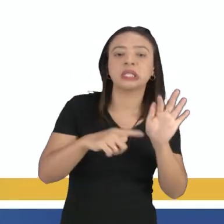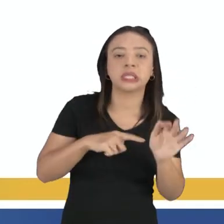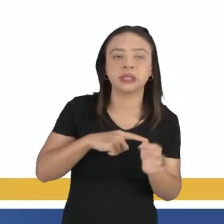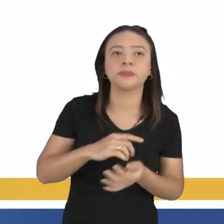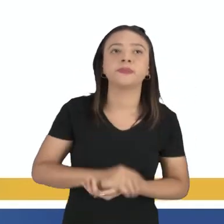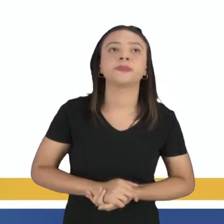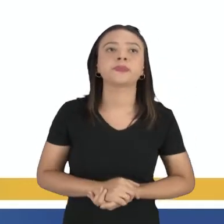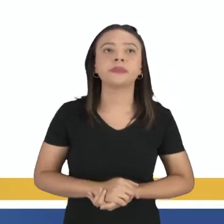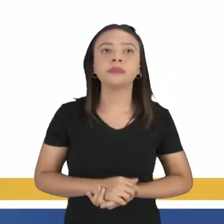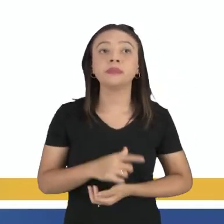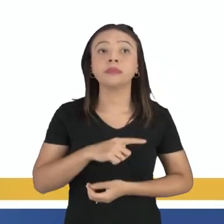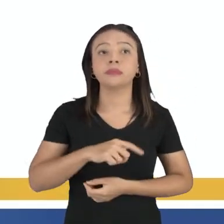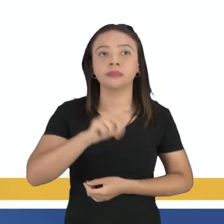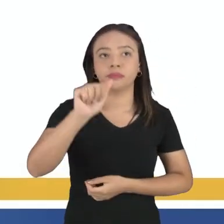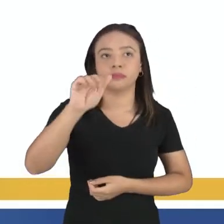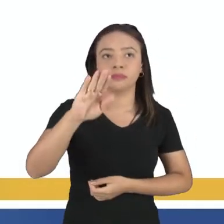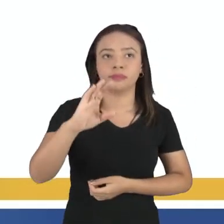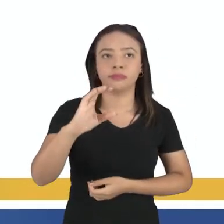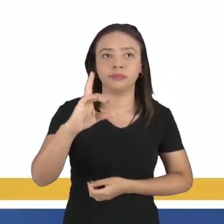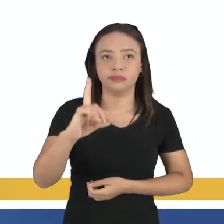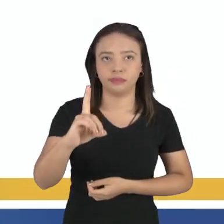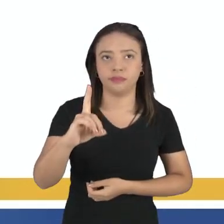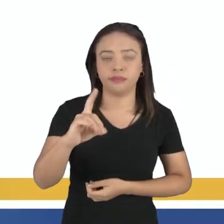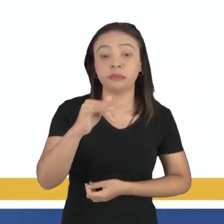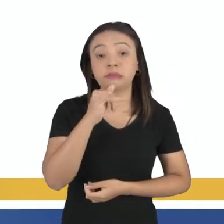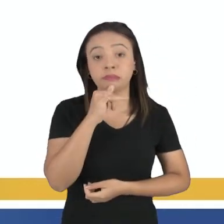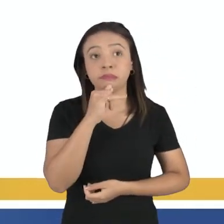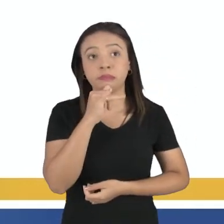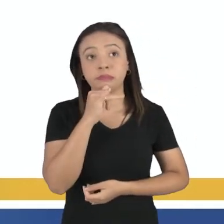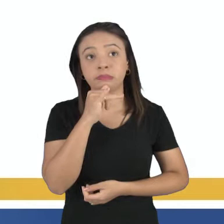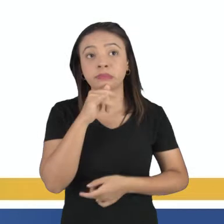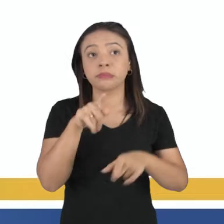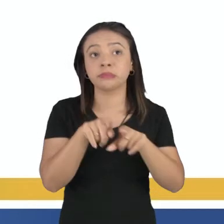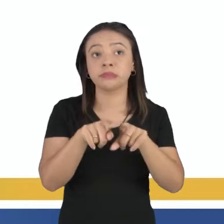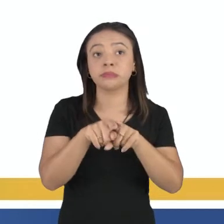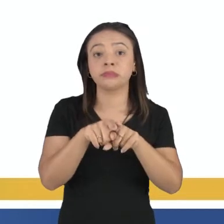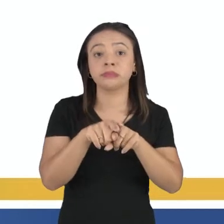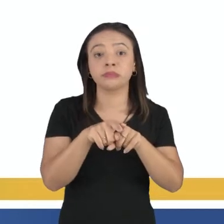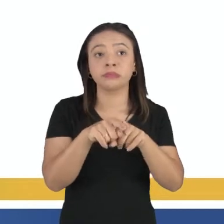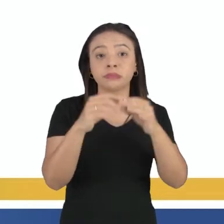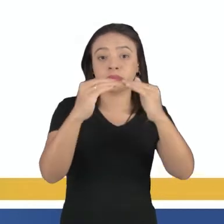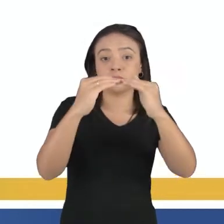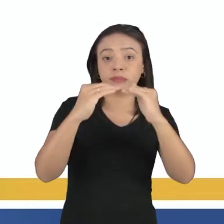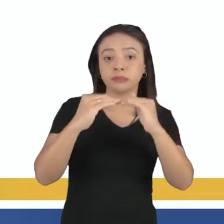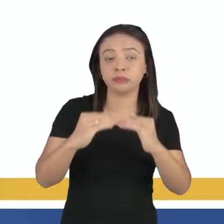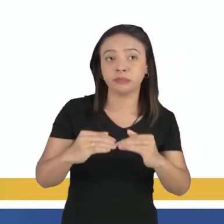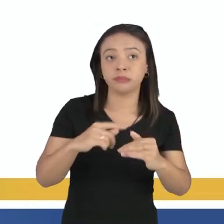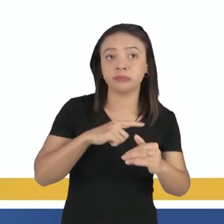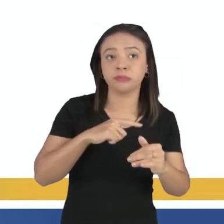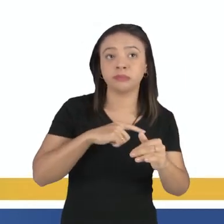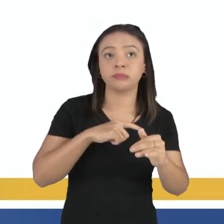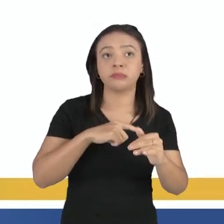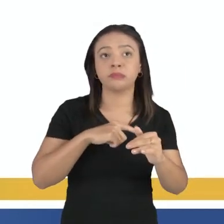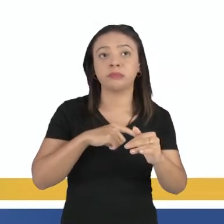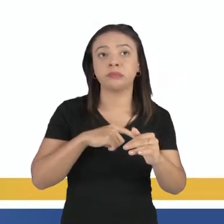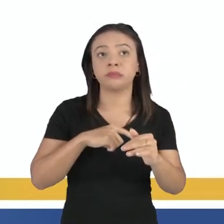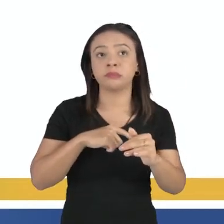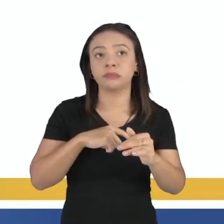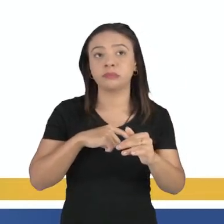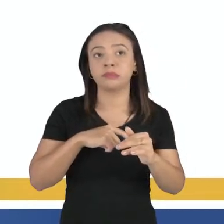temos A, B, C e D ali, né, como exemplos, e oração coordenada